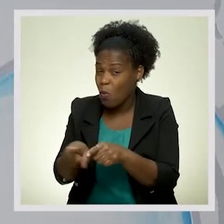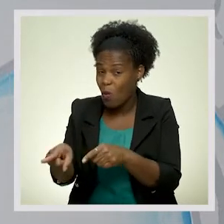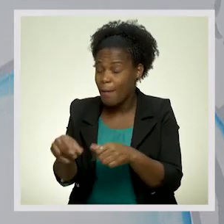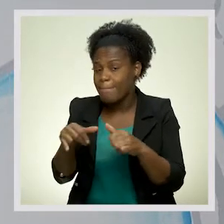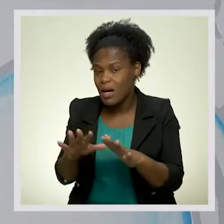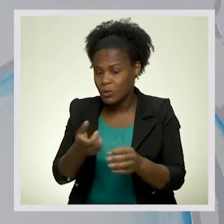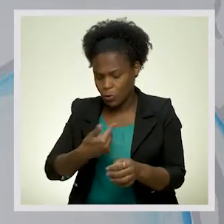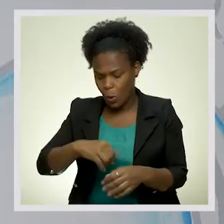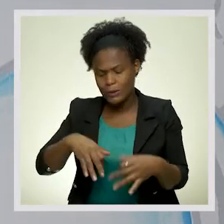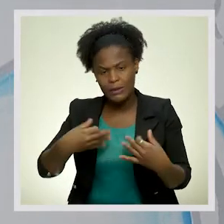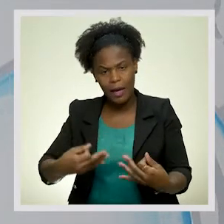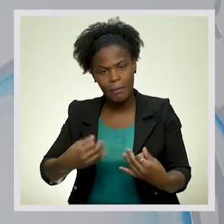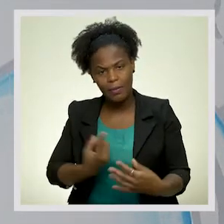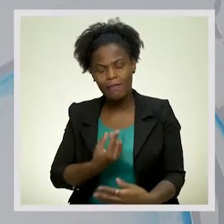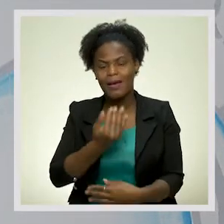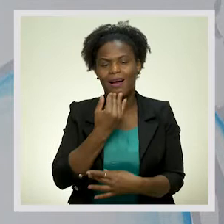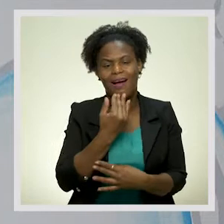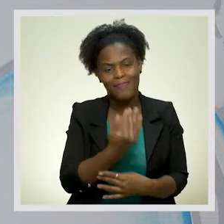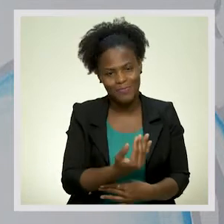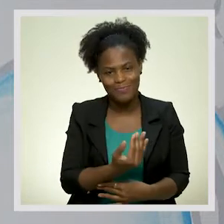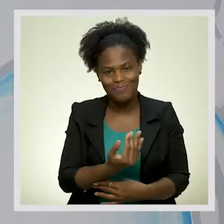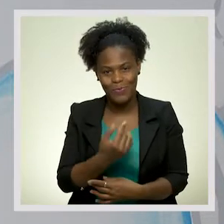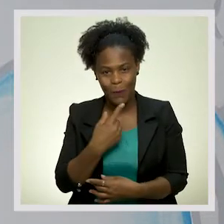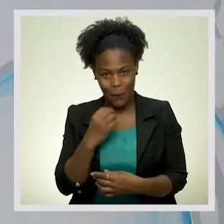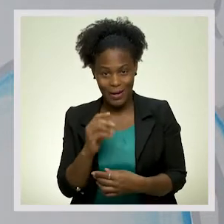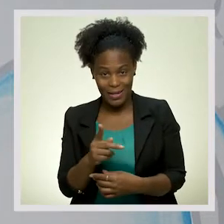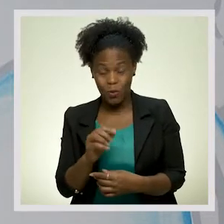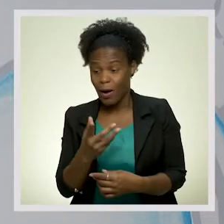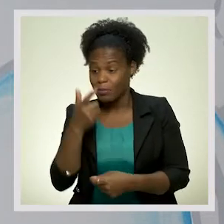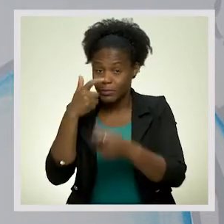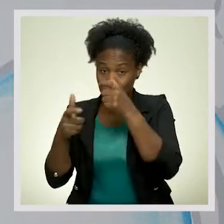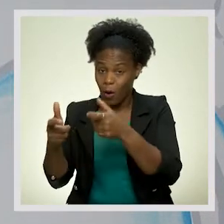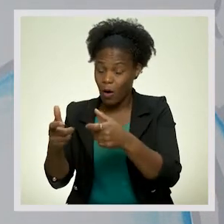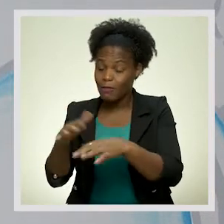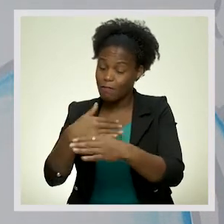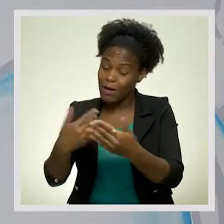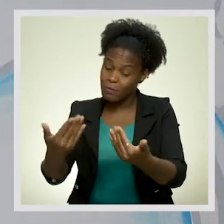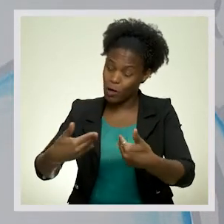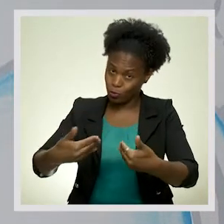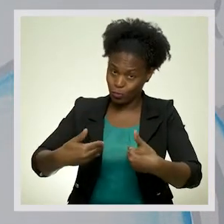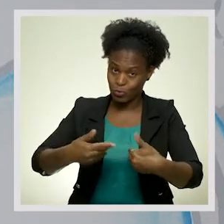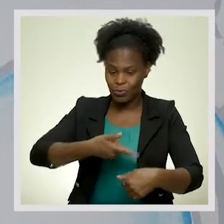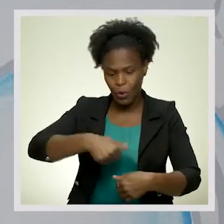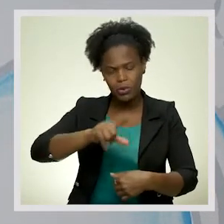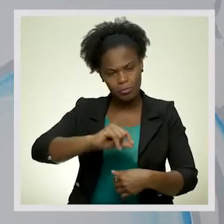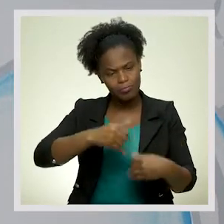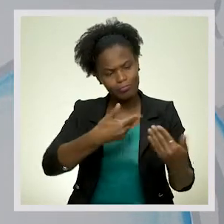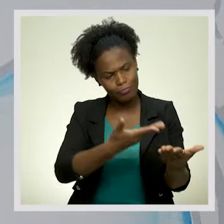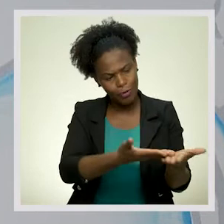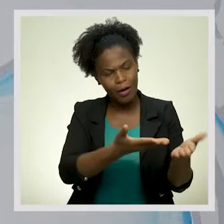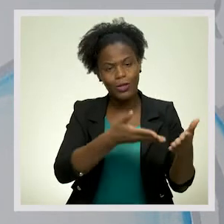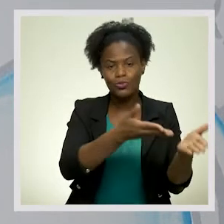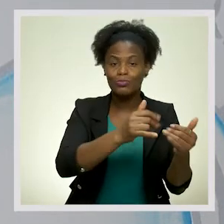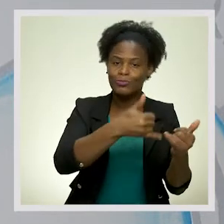ser gratos, tá bem? Quando uma pessoa nos faz bem, também devemos retribuir com a